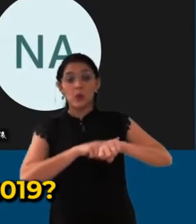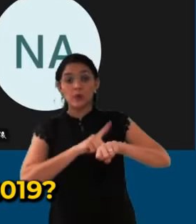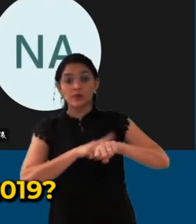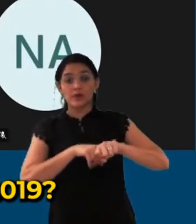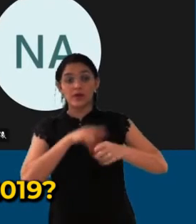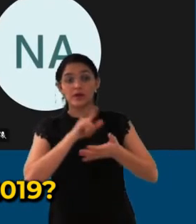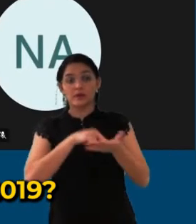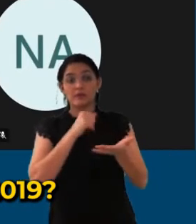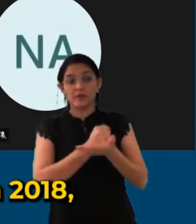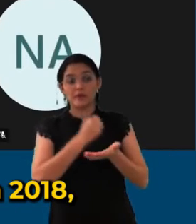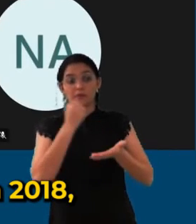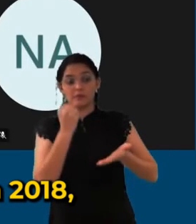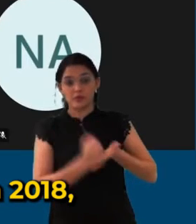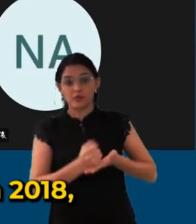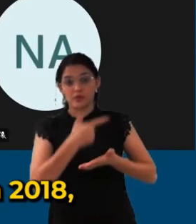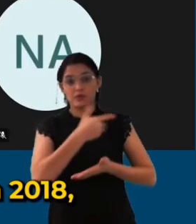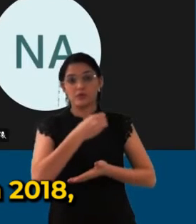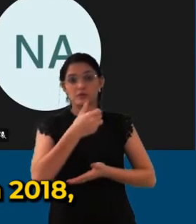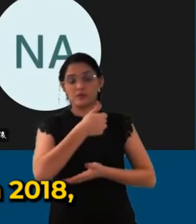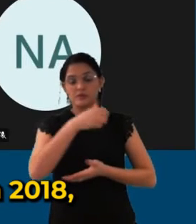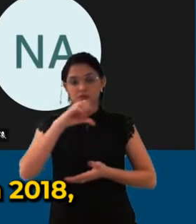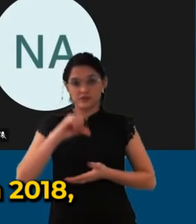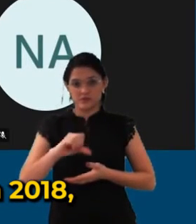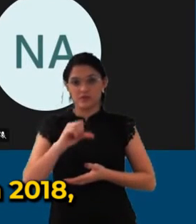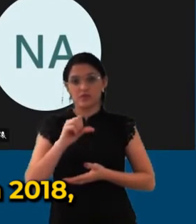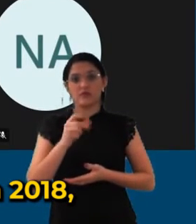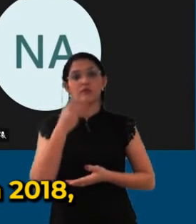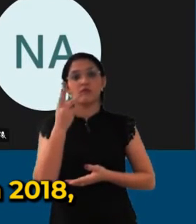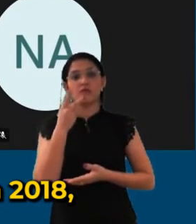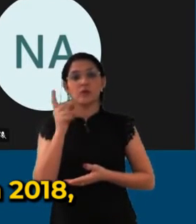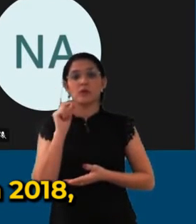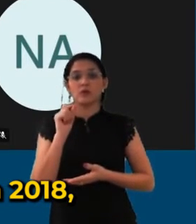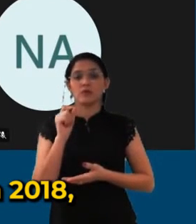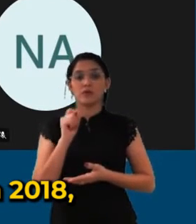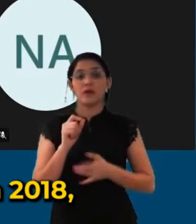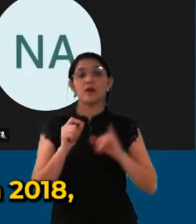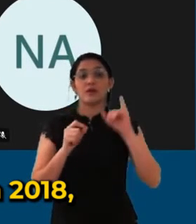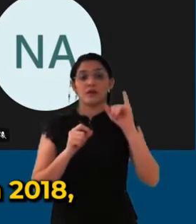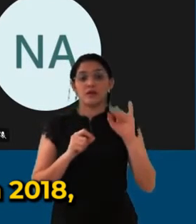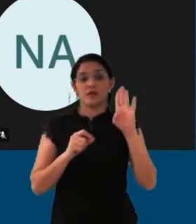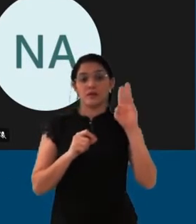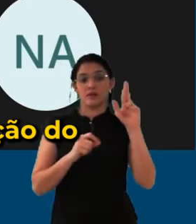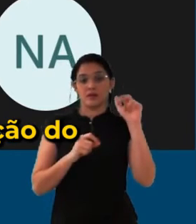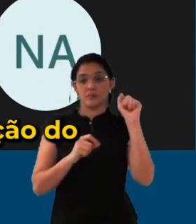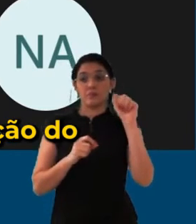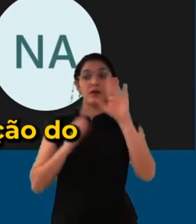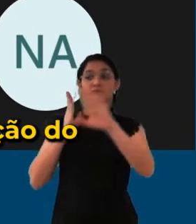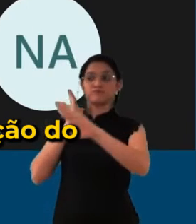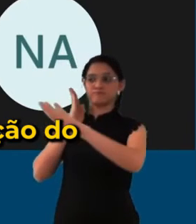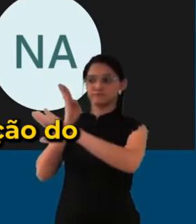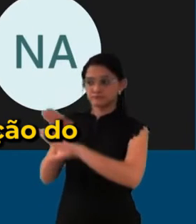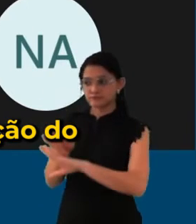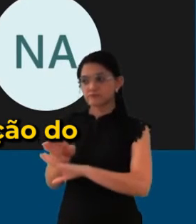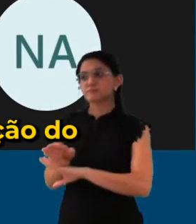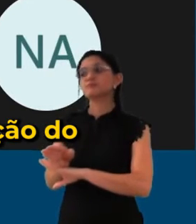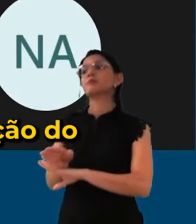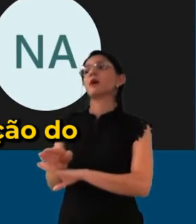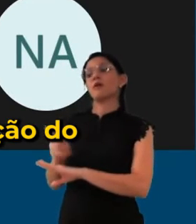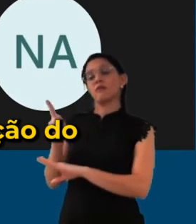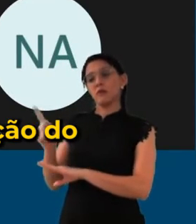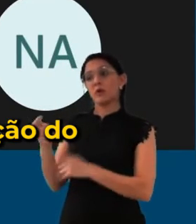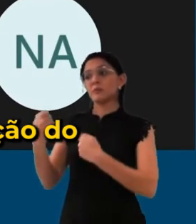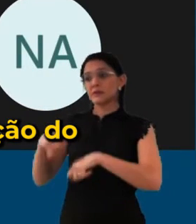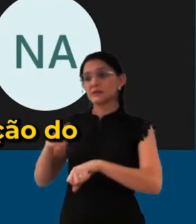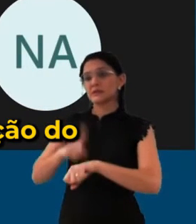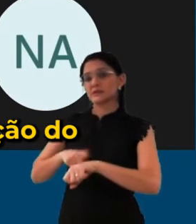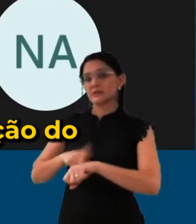protocolou em 2019 foi em razão de uma autuação do IBRAM em 2018, que estava respondendo a uma